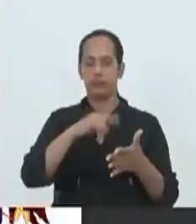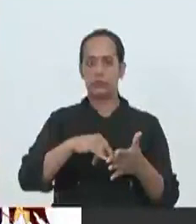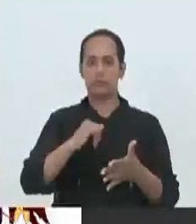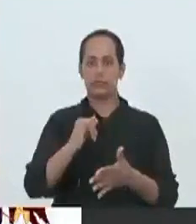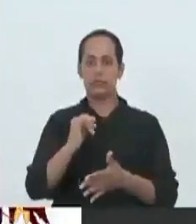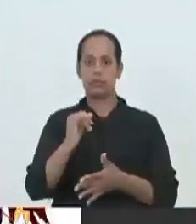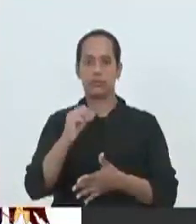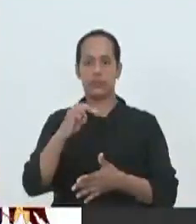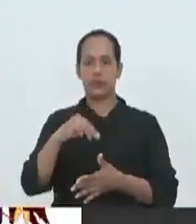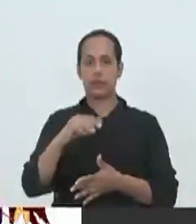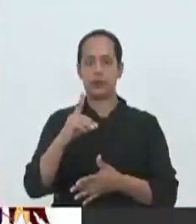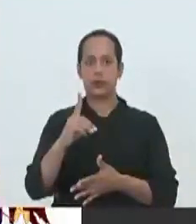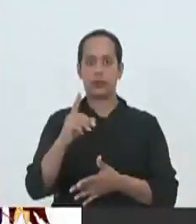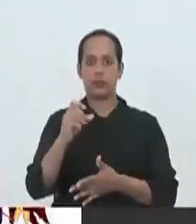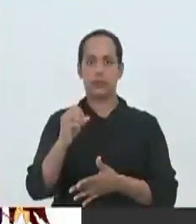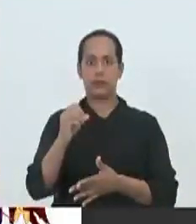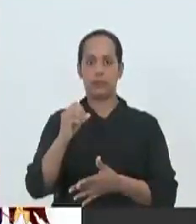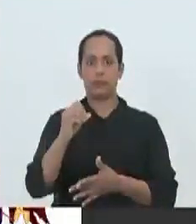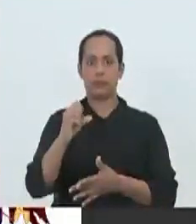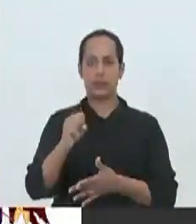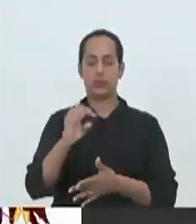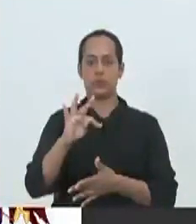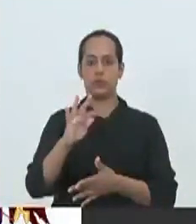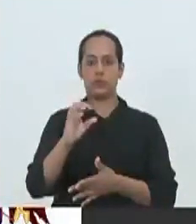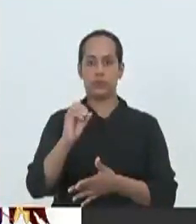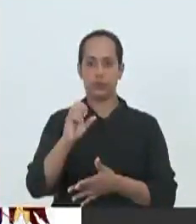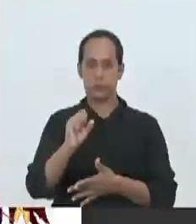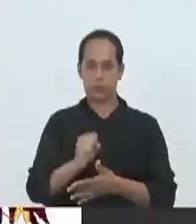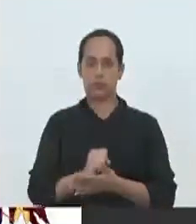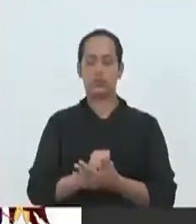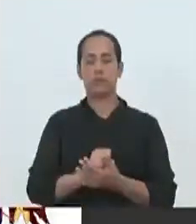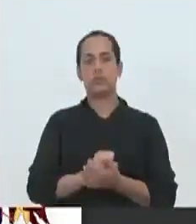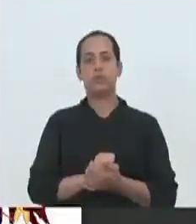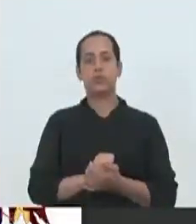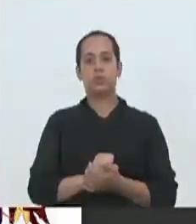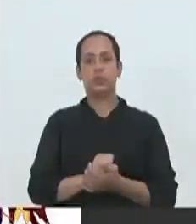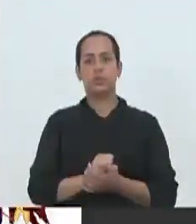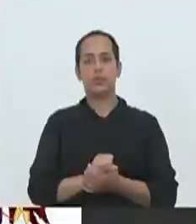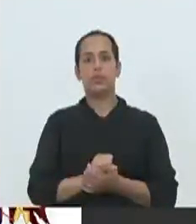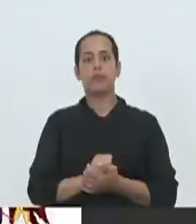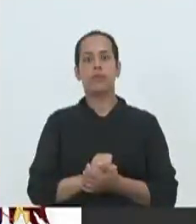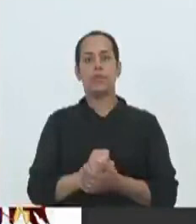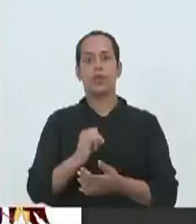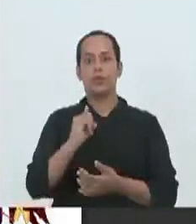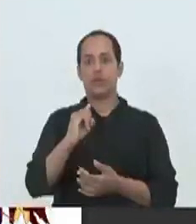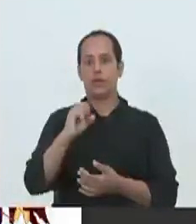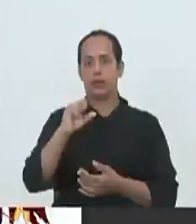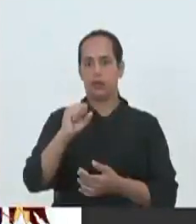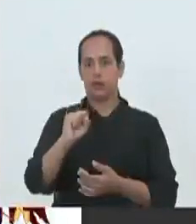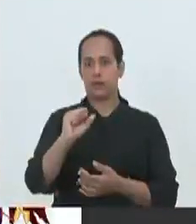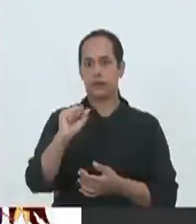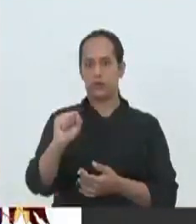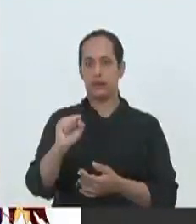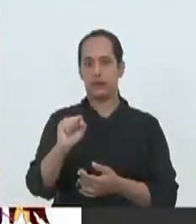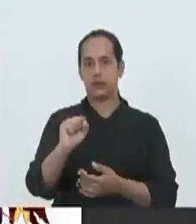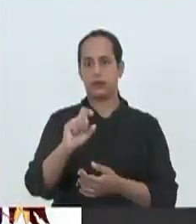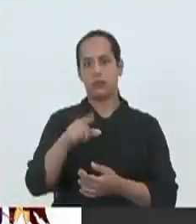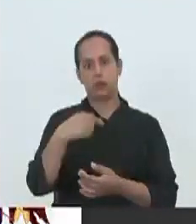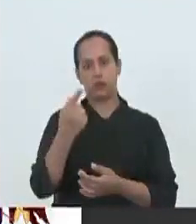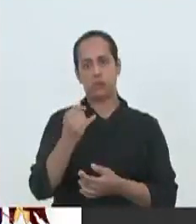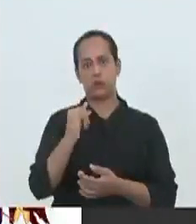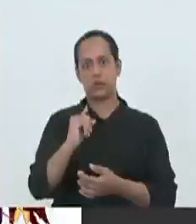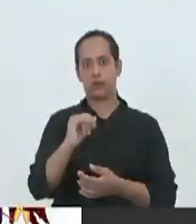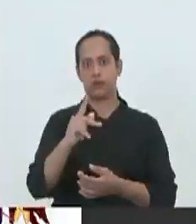eh grande parte desse aumento explicado pelo desempenho do ISS o IPTU a gente vai ver ali à frente que ele se Man